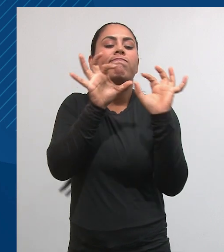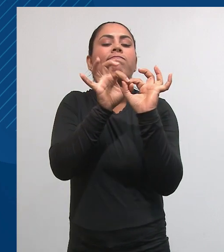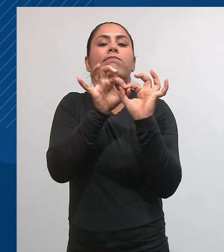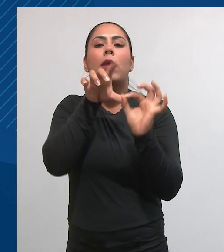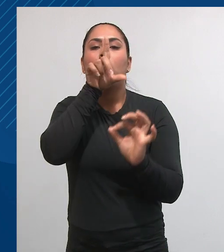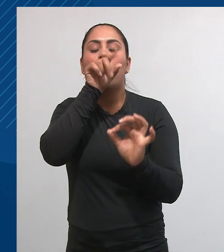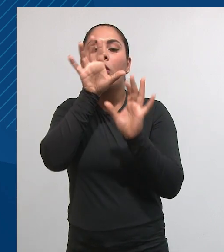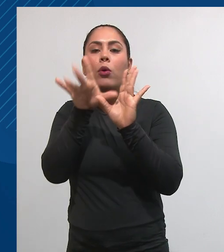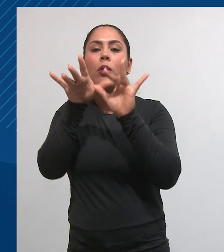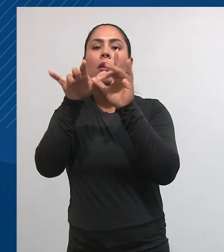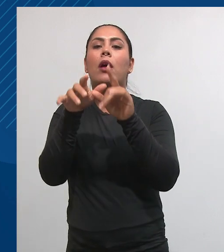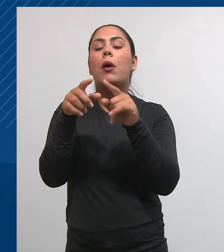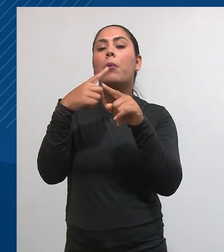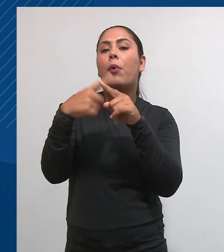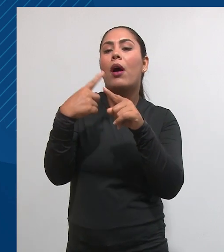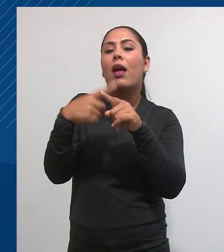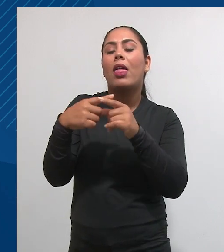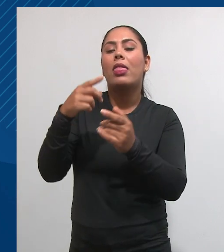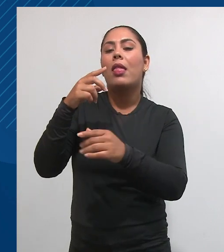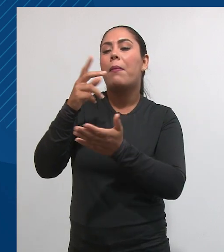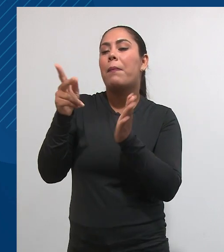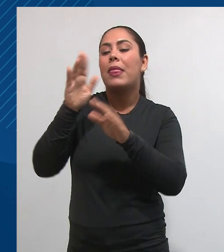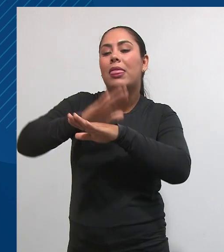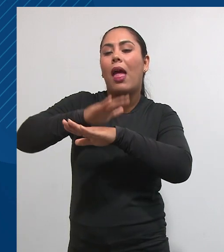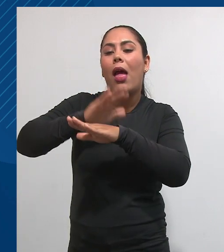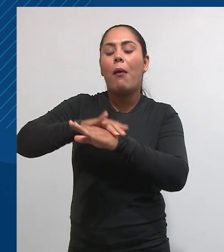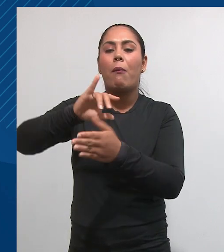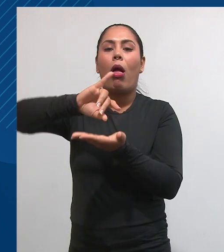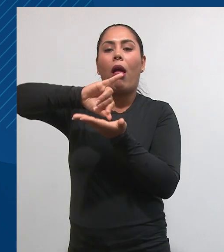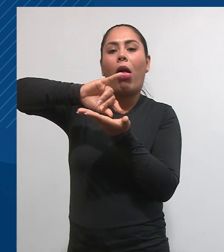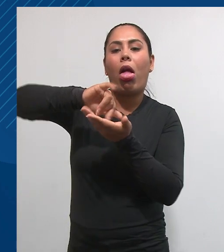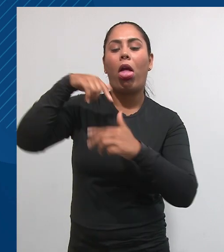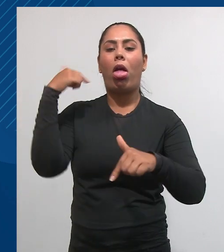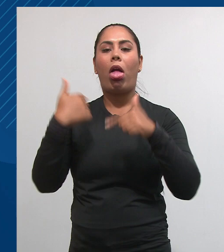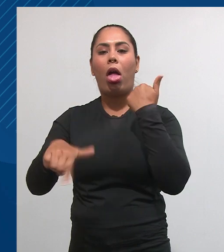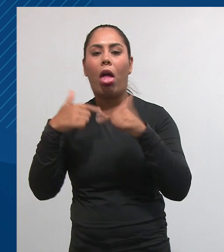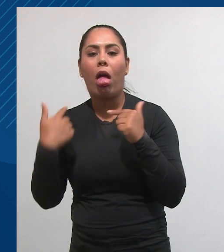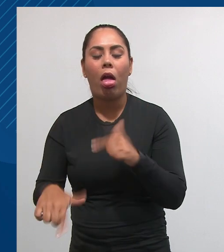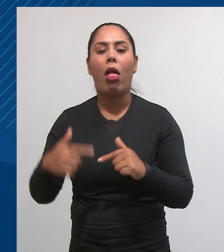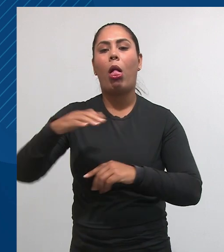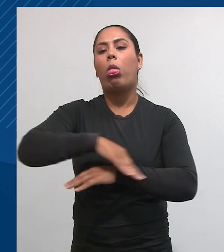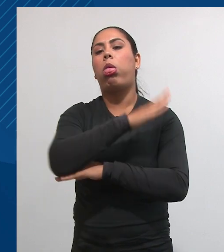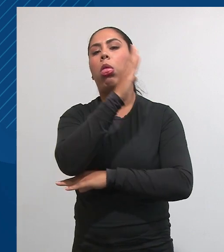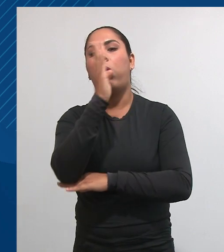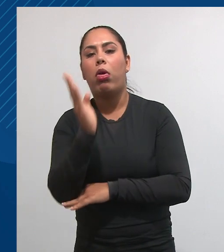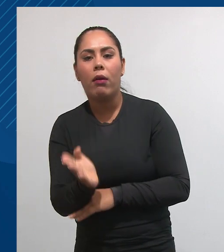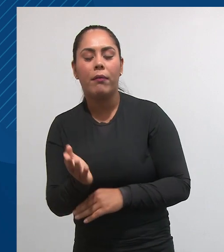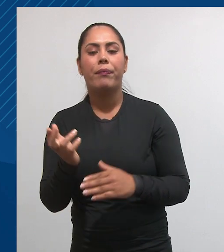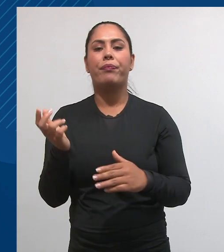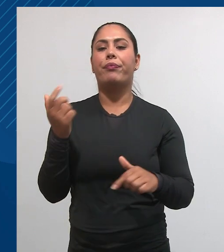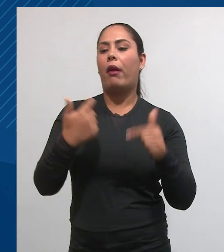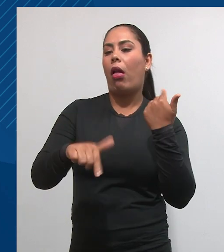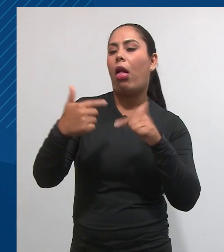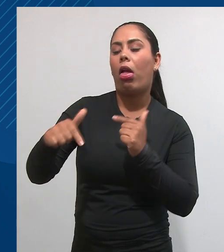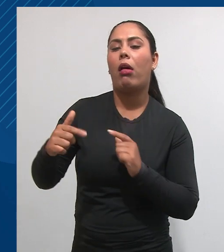por conta desse tempo do capital, do capitalismo, do trabalho, da correria, né,